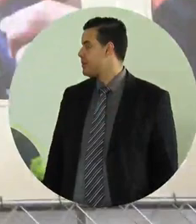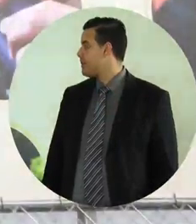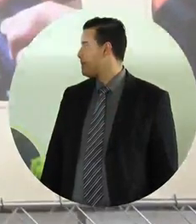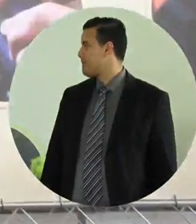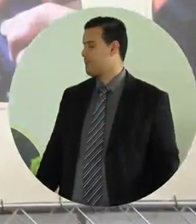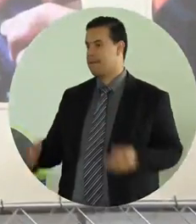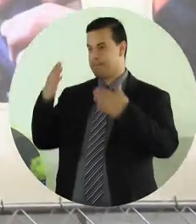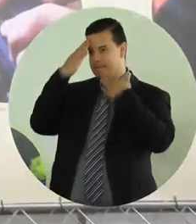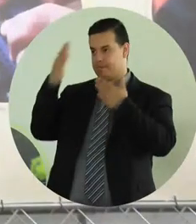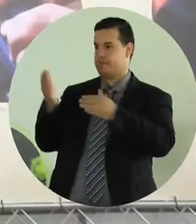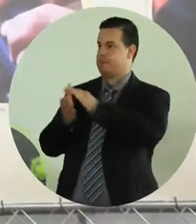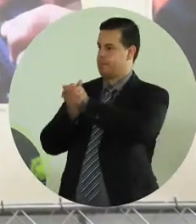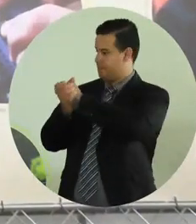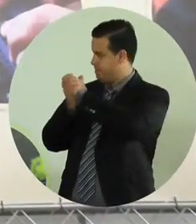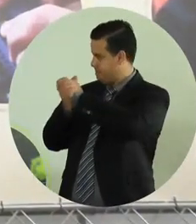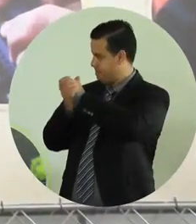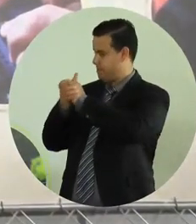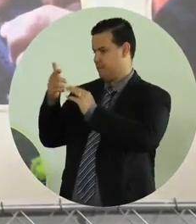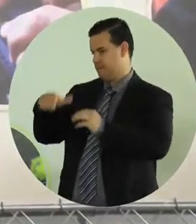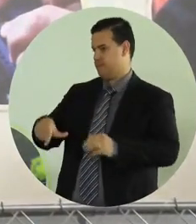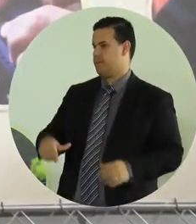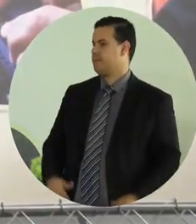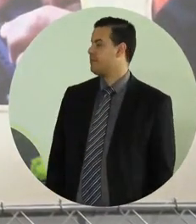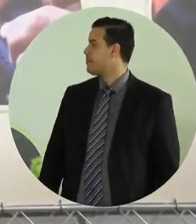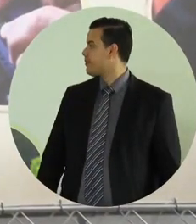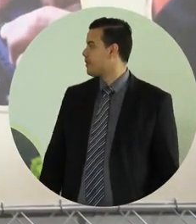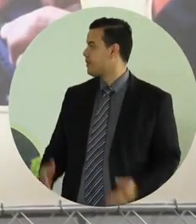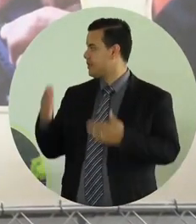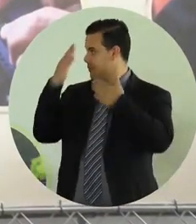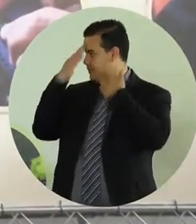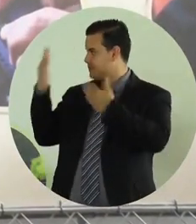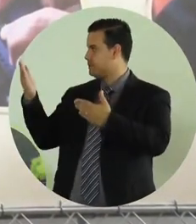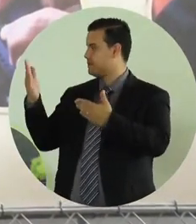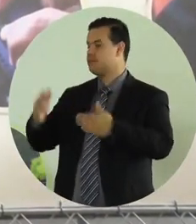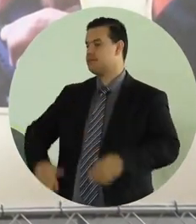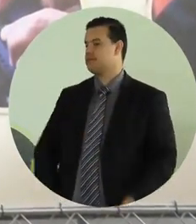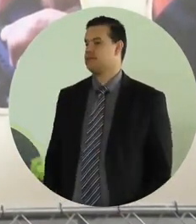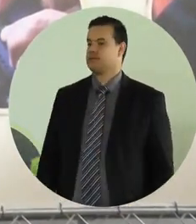agradecemos e parabenizamos mais uma vez. Muito obrigado.